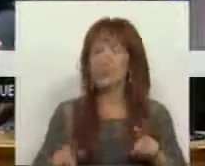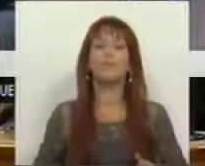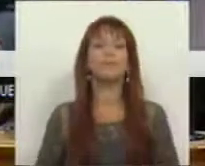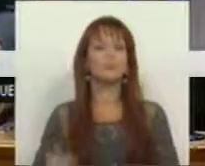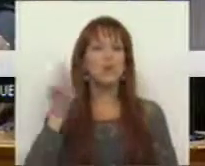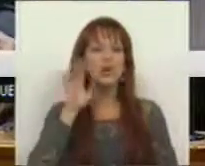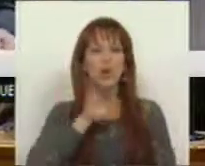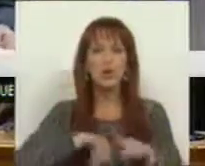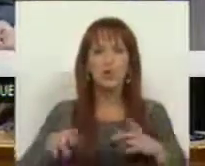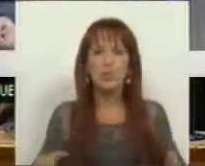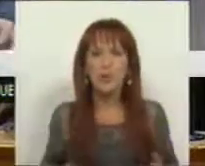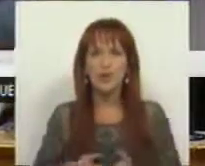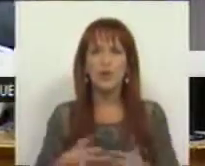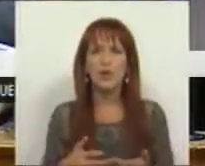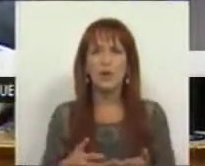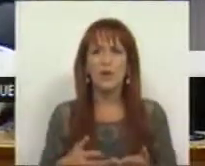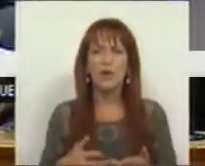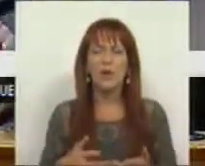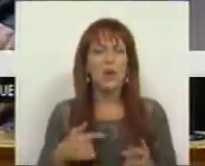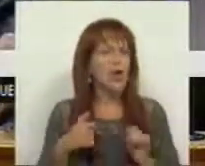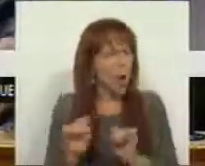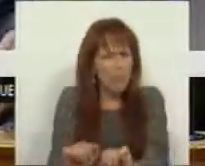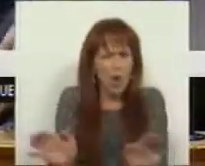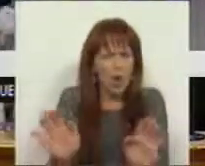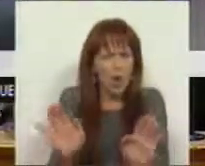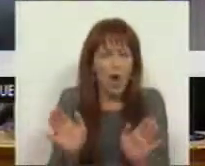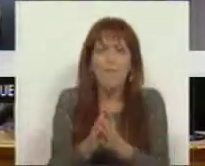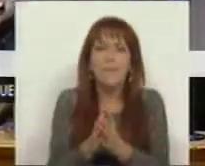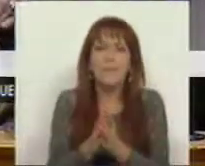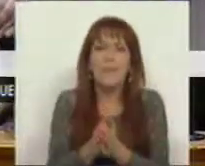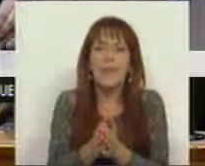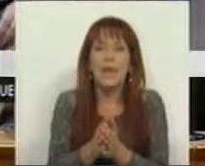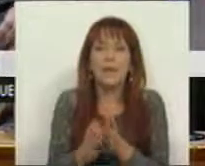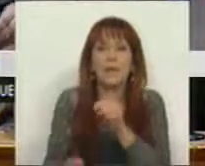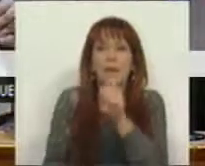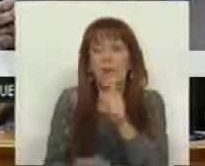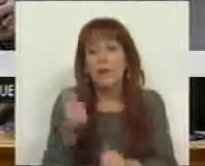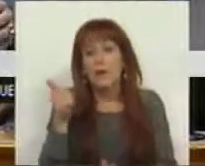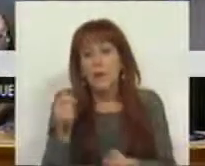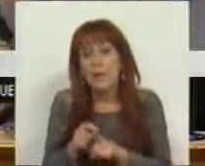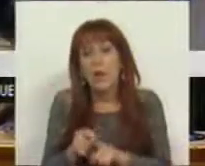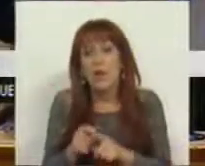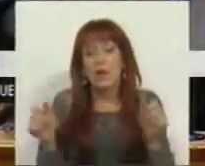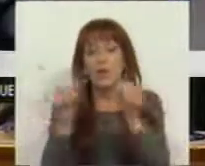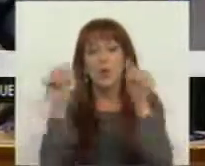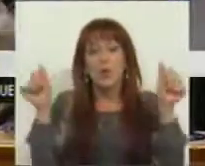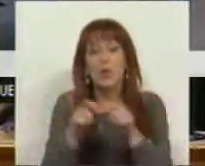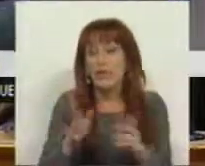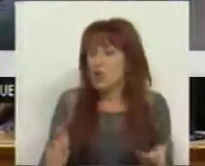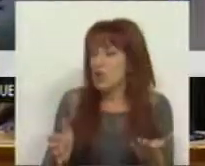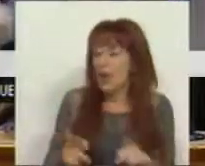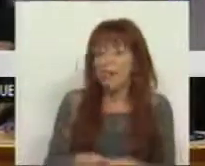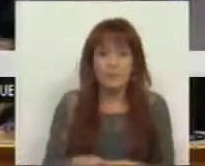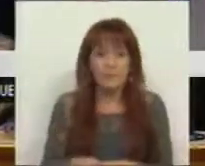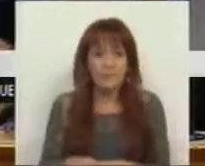sentido, senhoras e senhores deputados, nada temos a opor a que se melhore o sistema que já está. Não